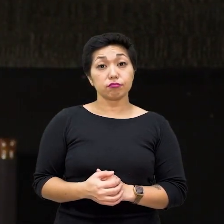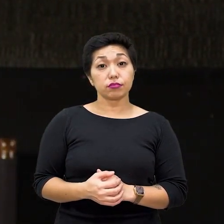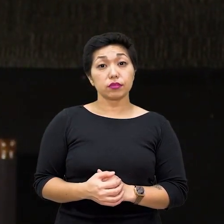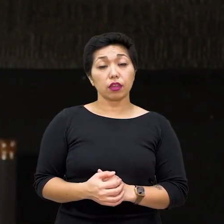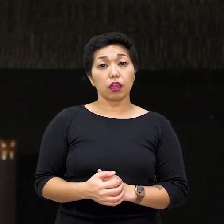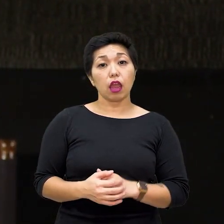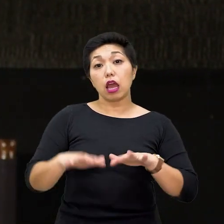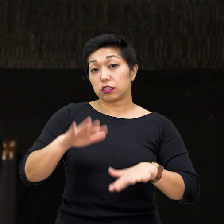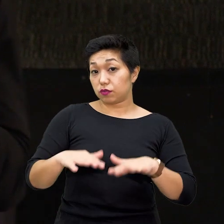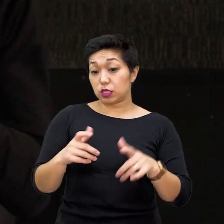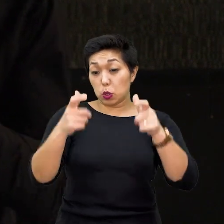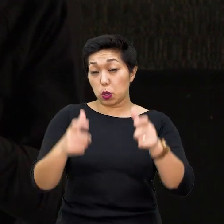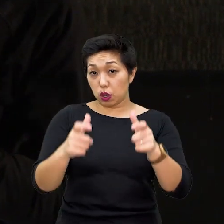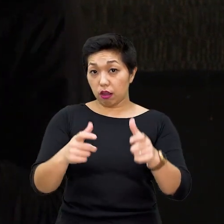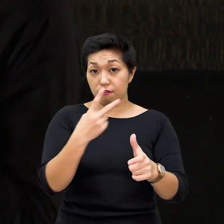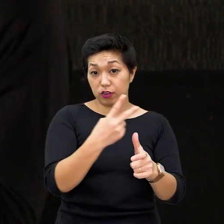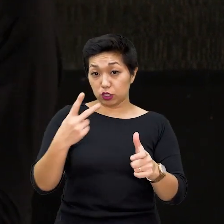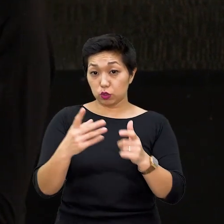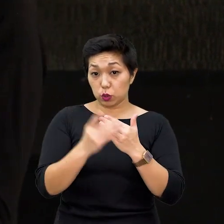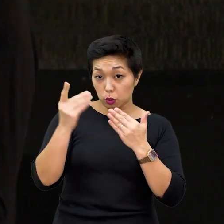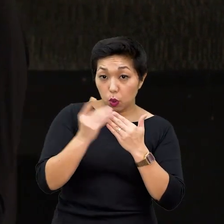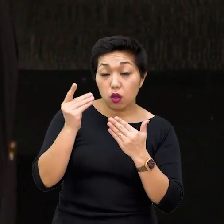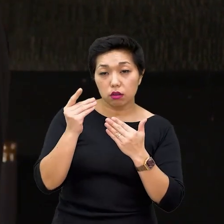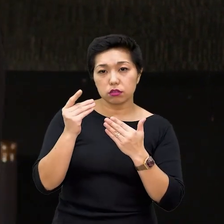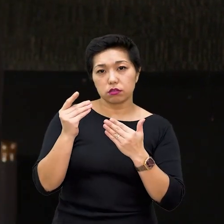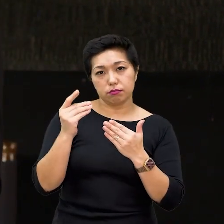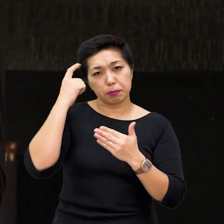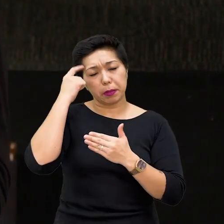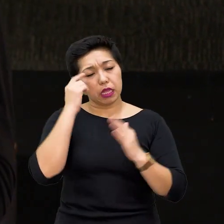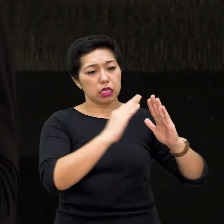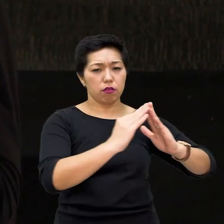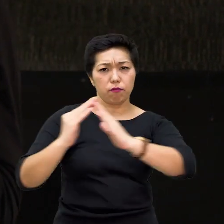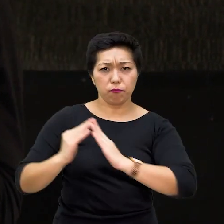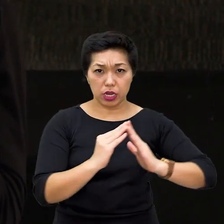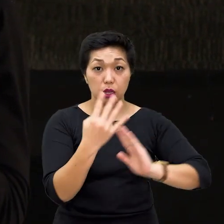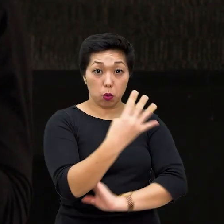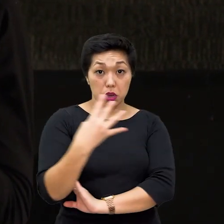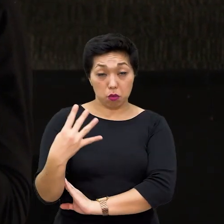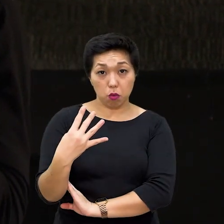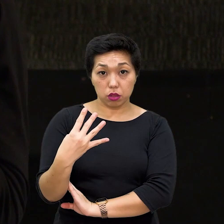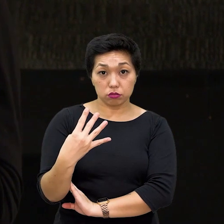lugares, $22, 44 vilas,